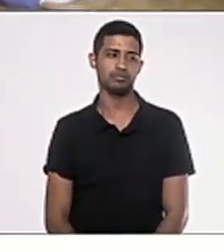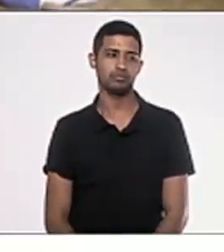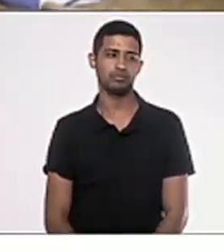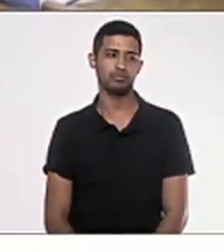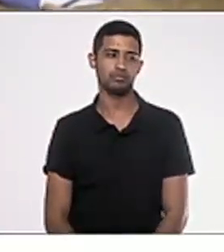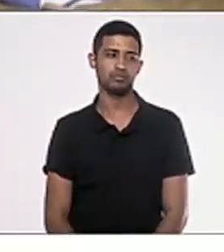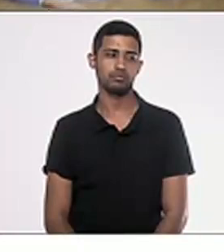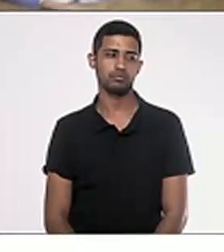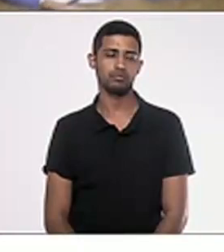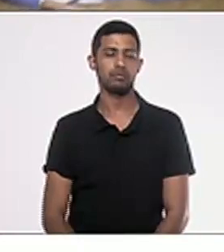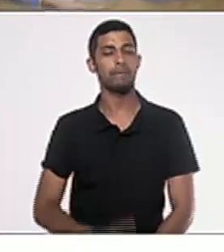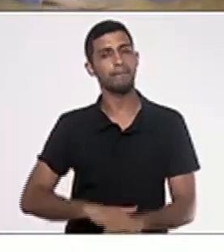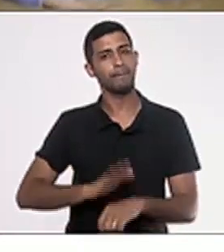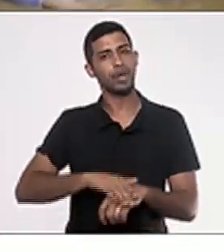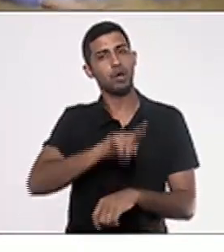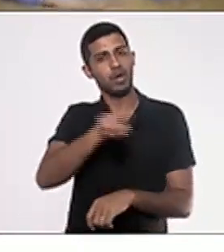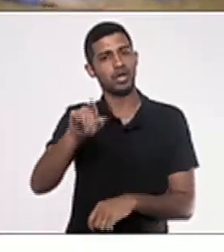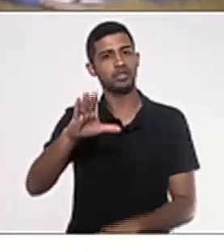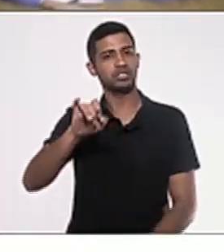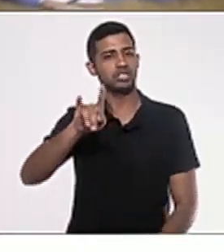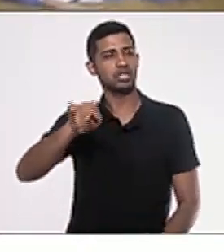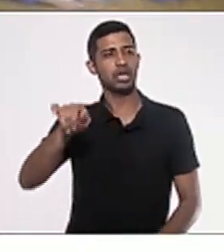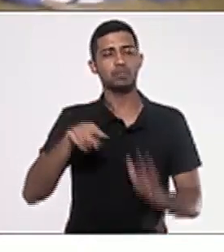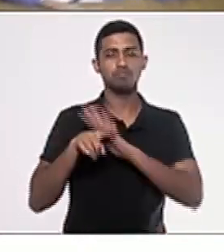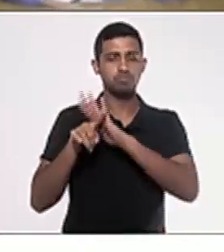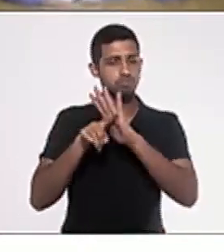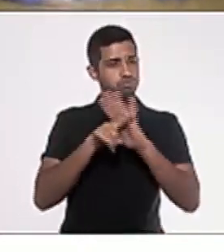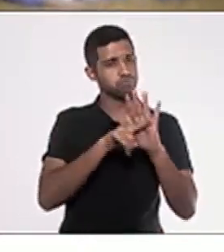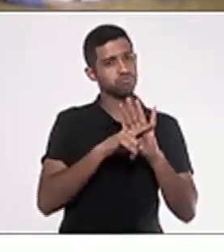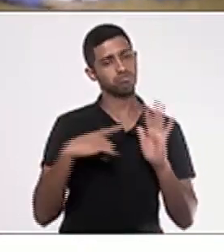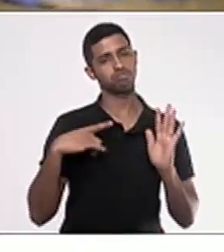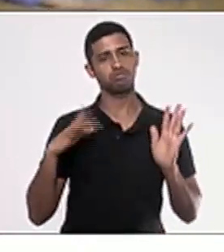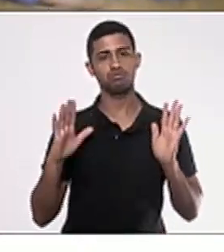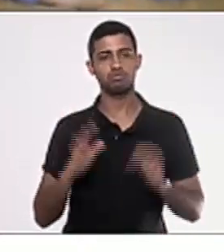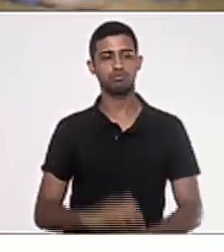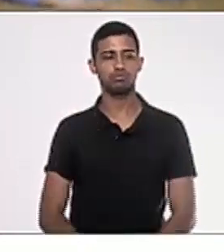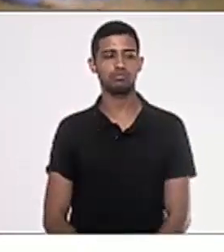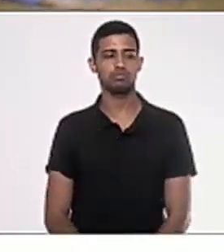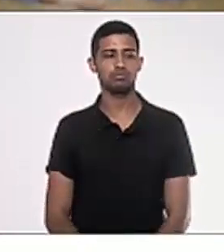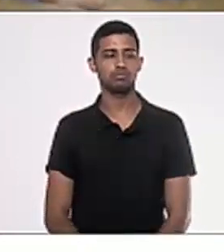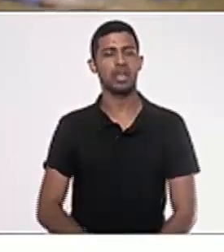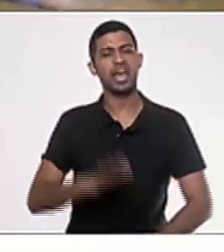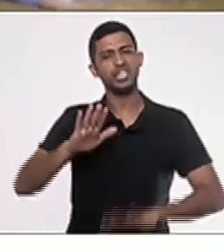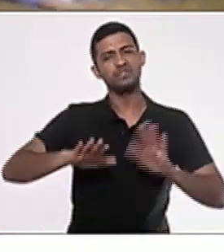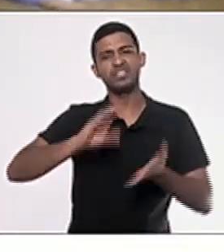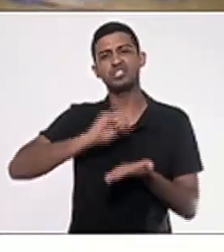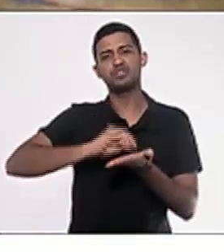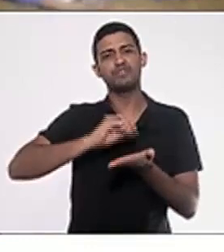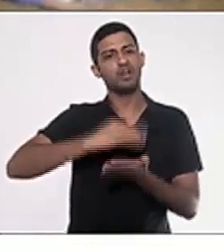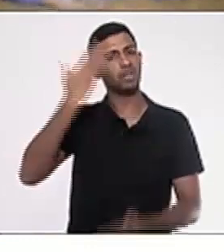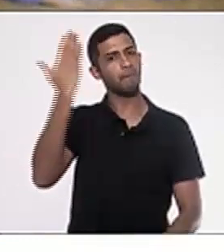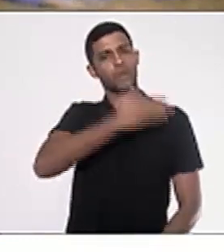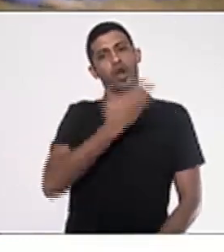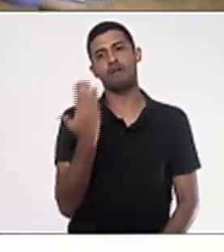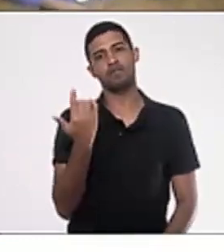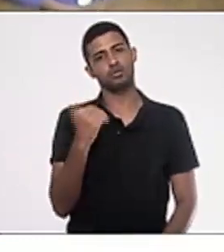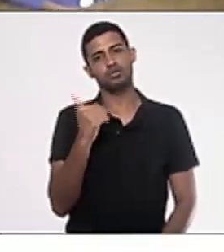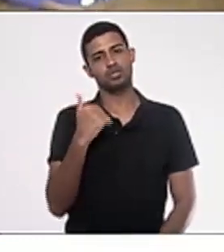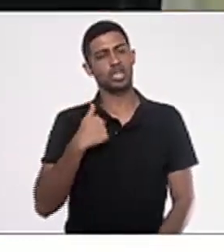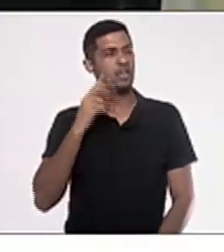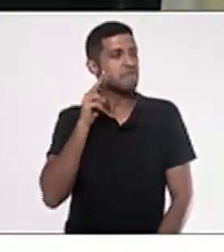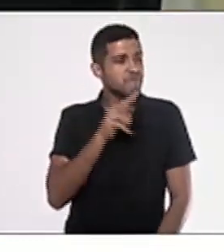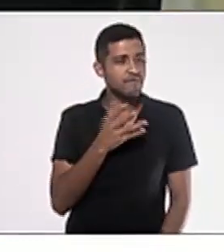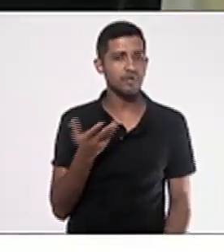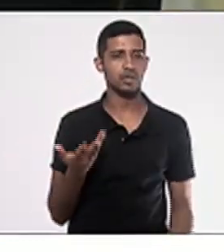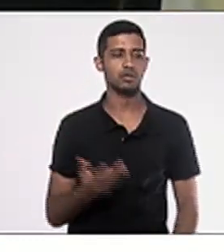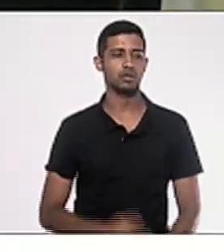esse levantamento. Às vezes, suponho eu que até por falta de provas, Não e sei, as mas provas mais... com relação à